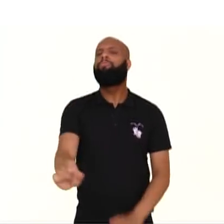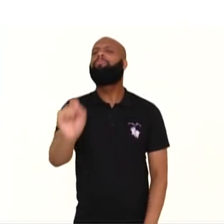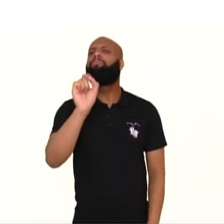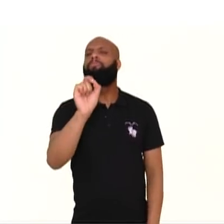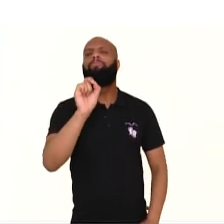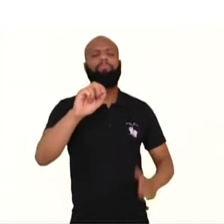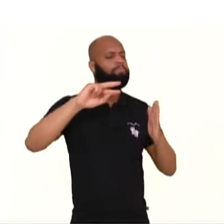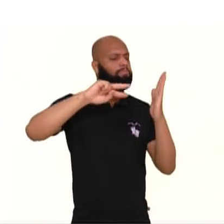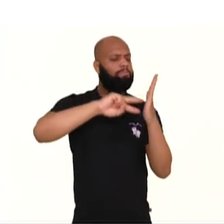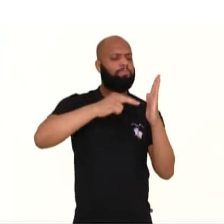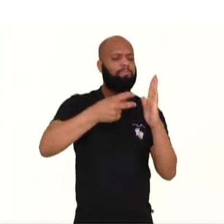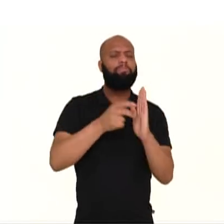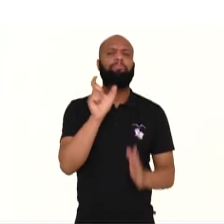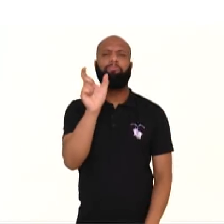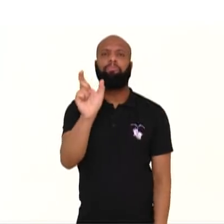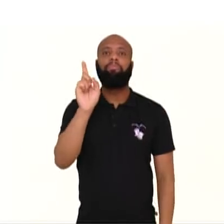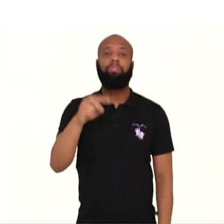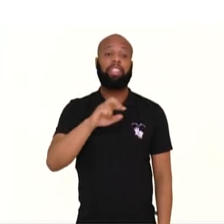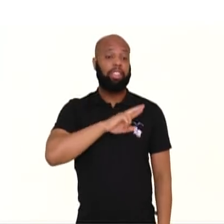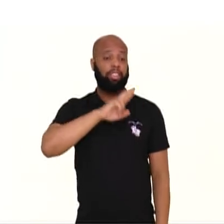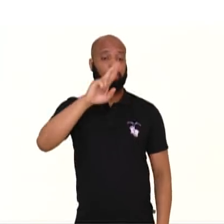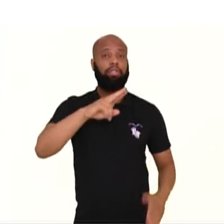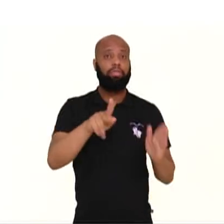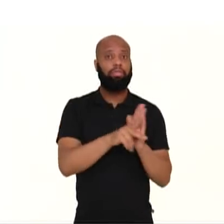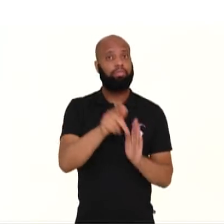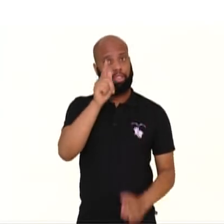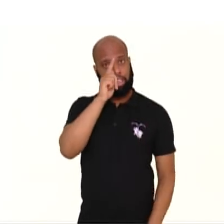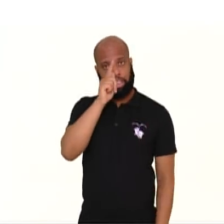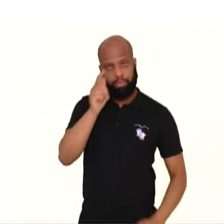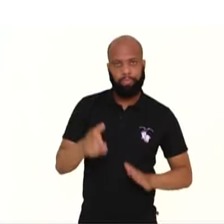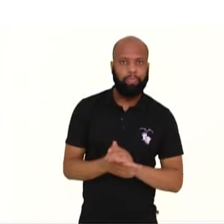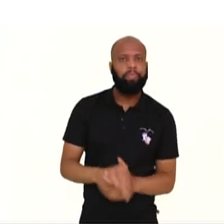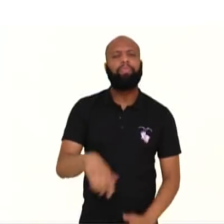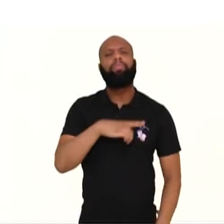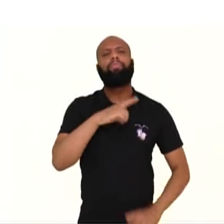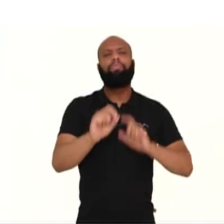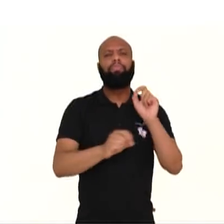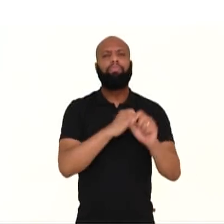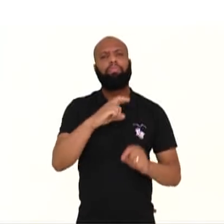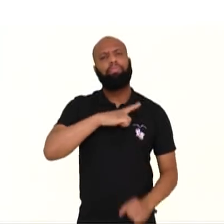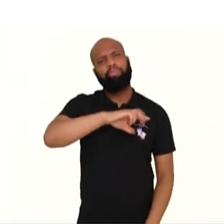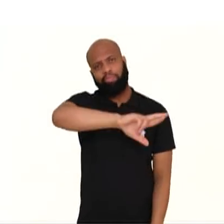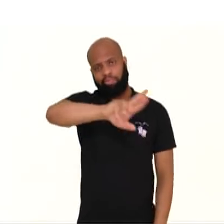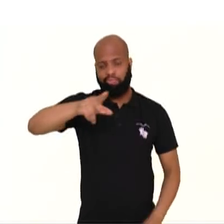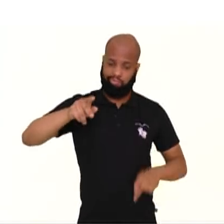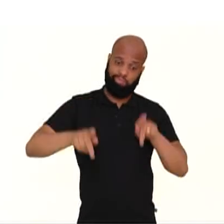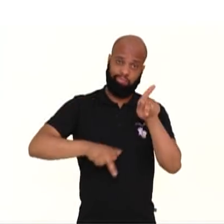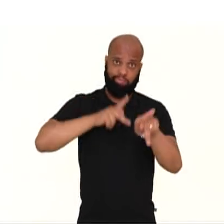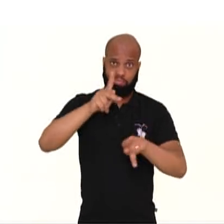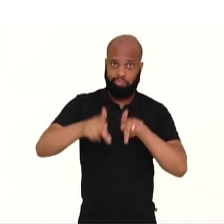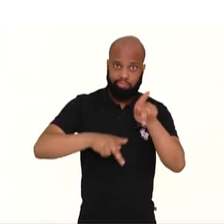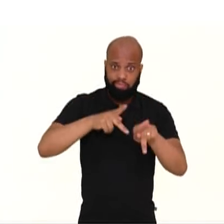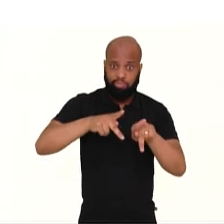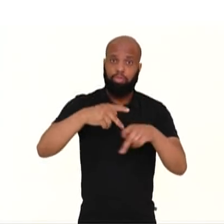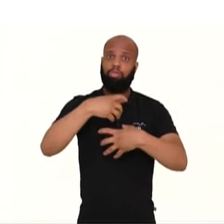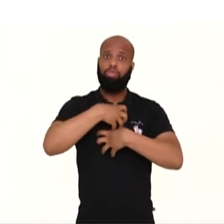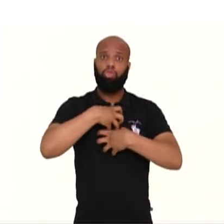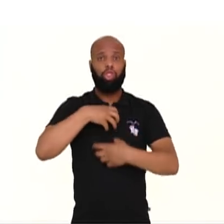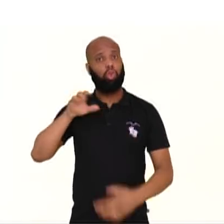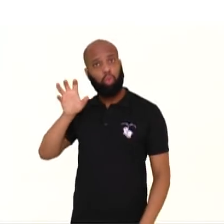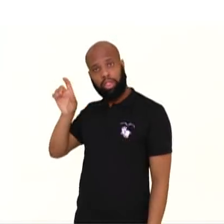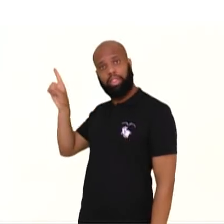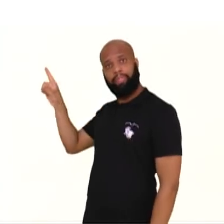gregos. Muito bem, nós temos, no final das contas, na antiguidade toda, os povos são, em geral,